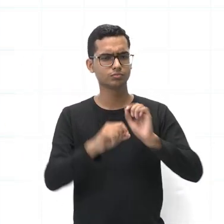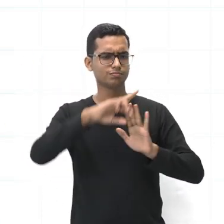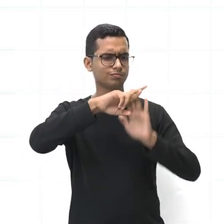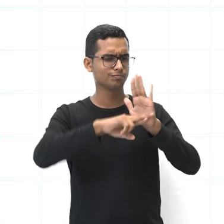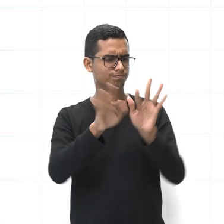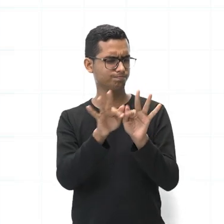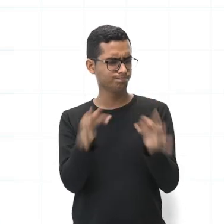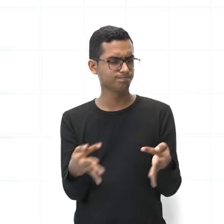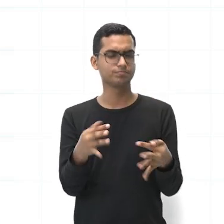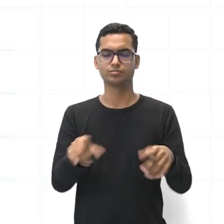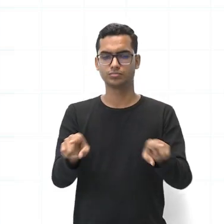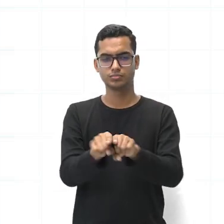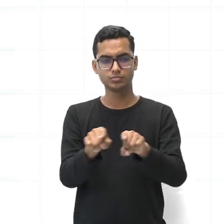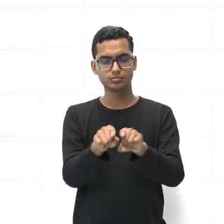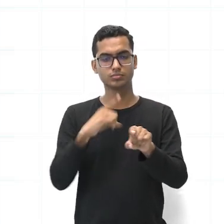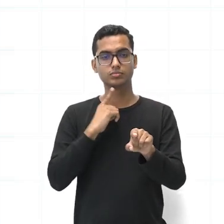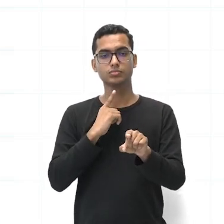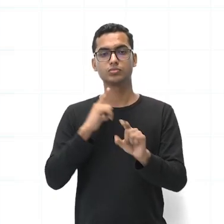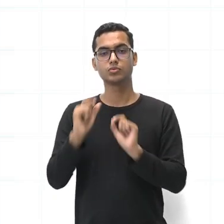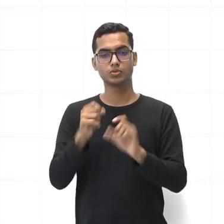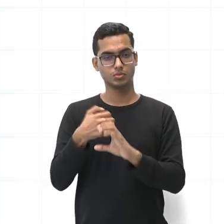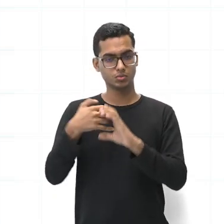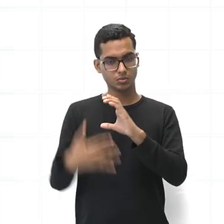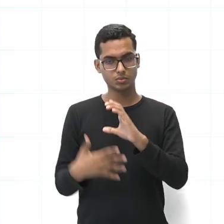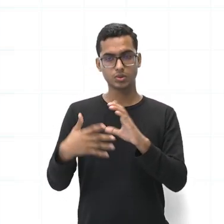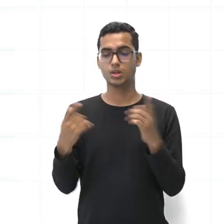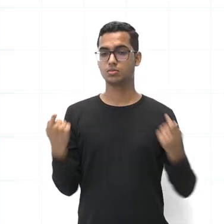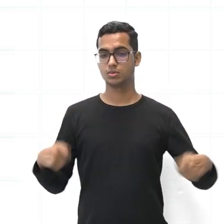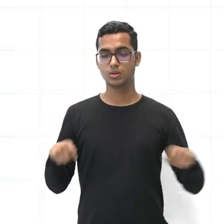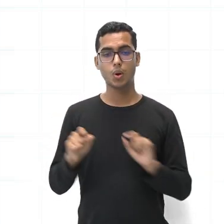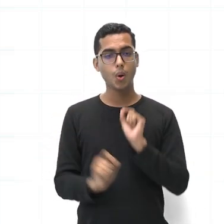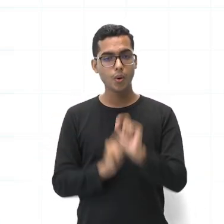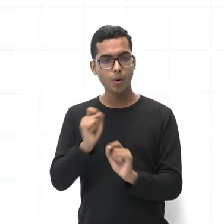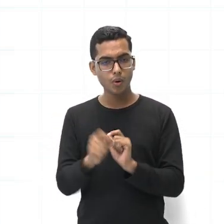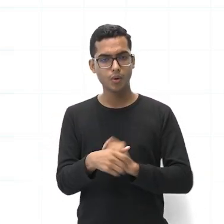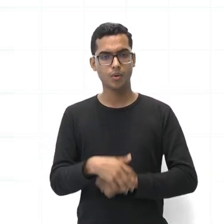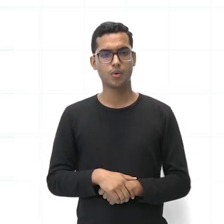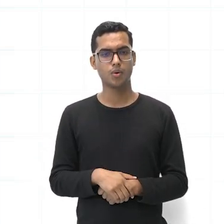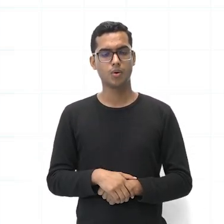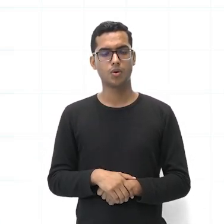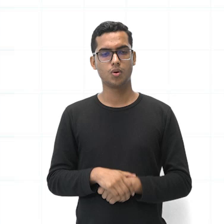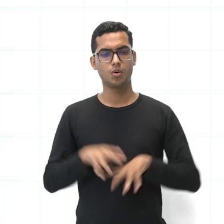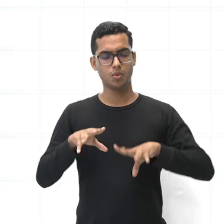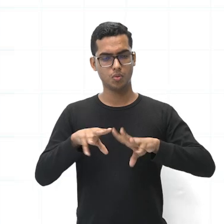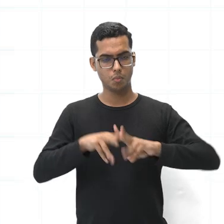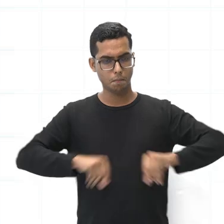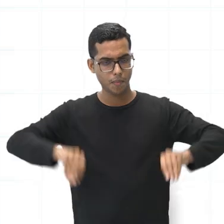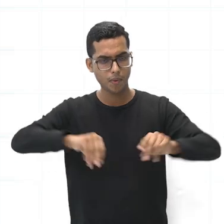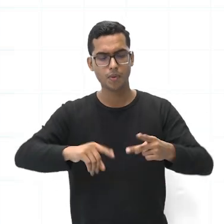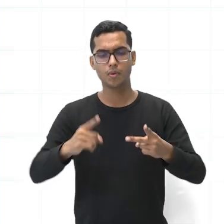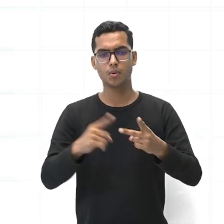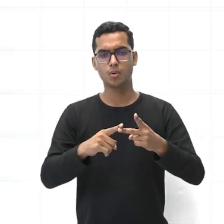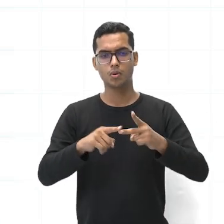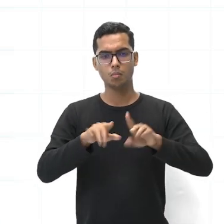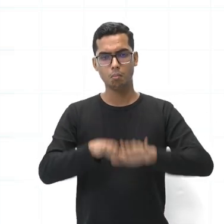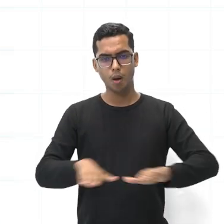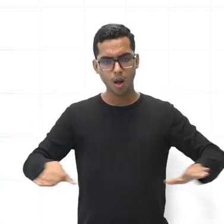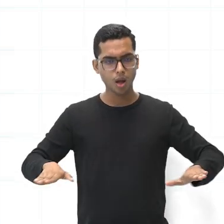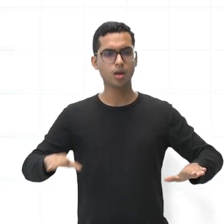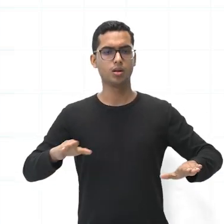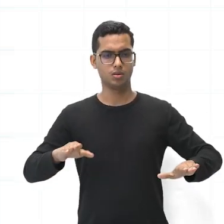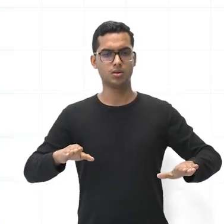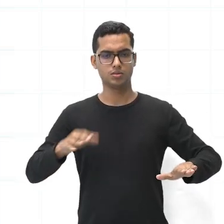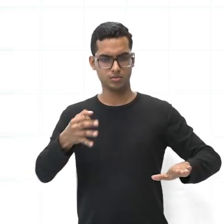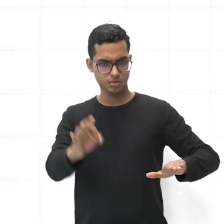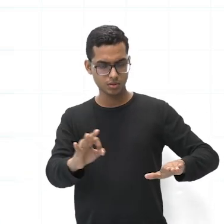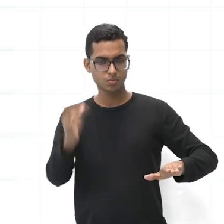mais simples, com uma particularidade: precisa ser feita em terra, areia ou chão batido, para que seja feito